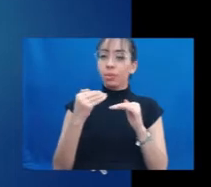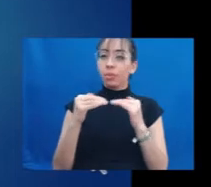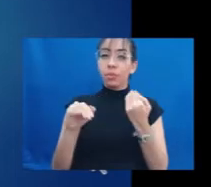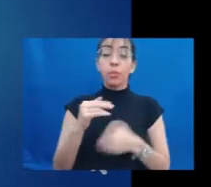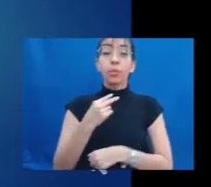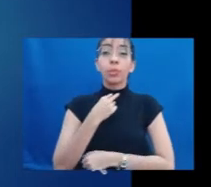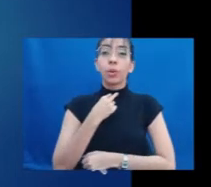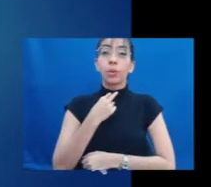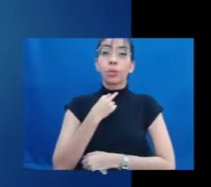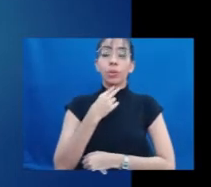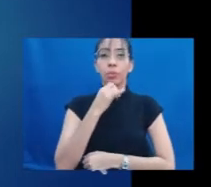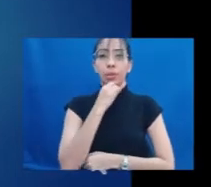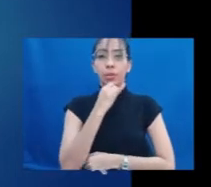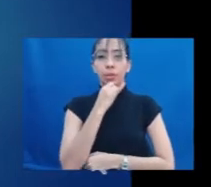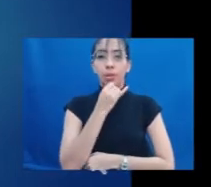aqui